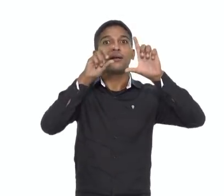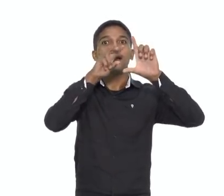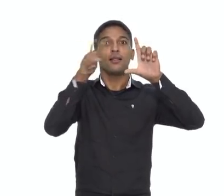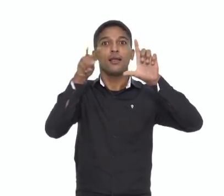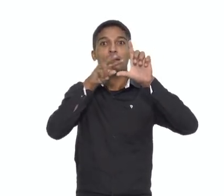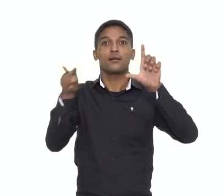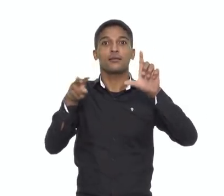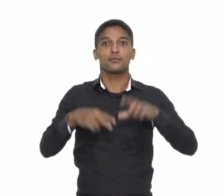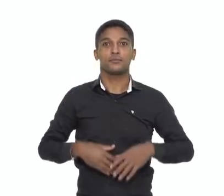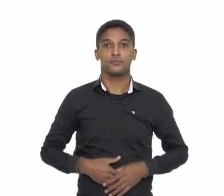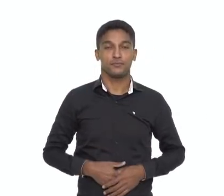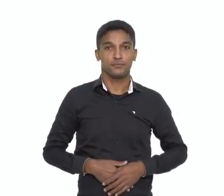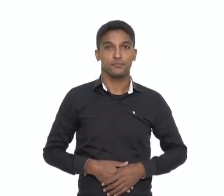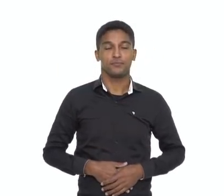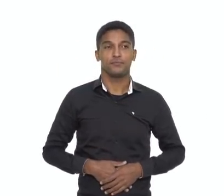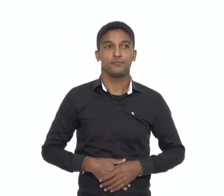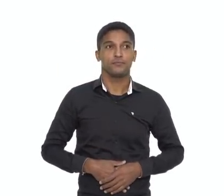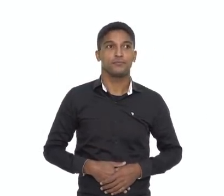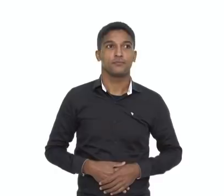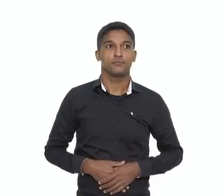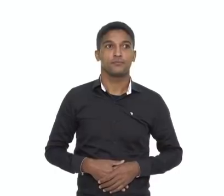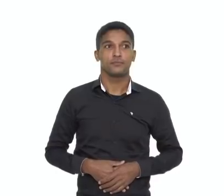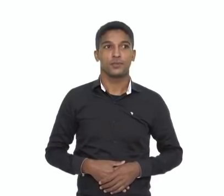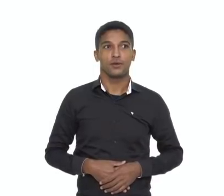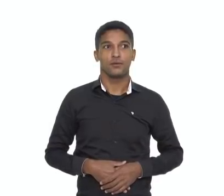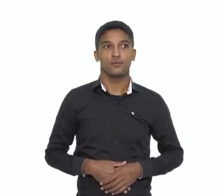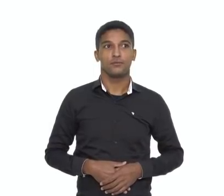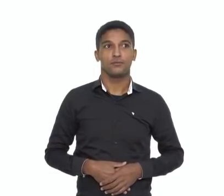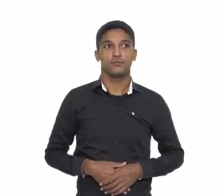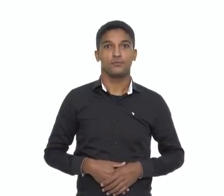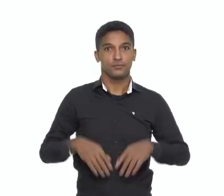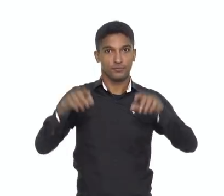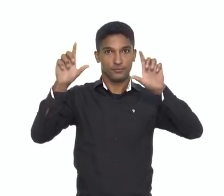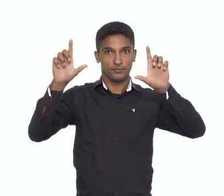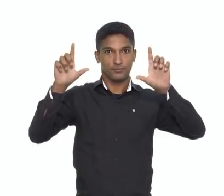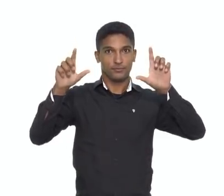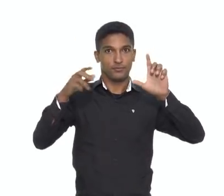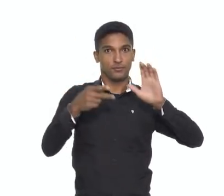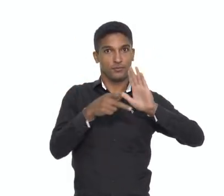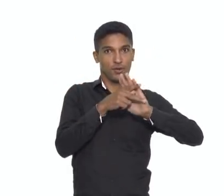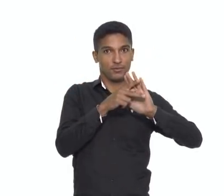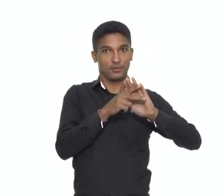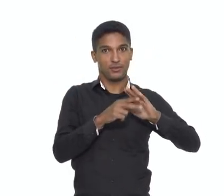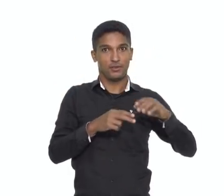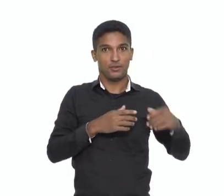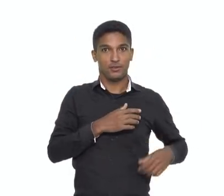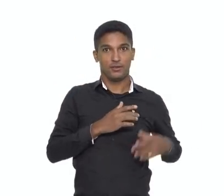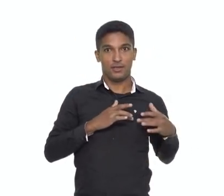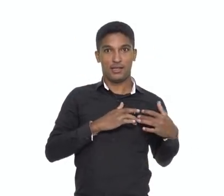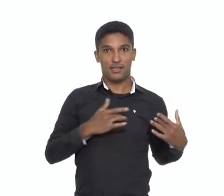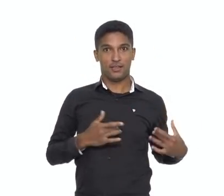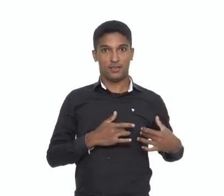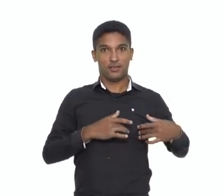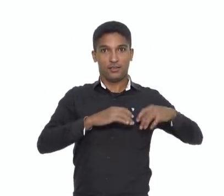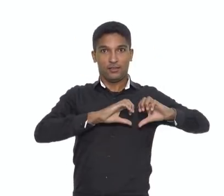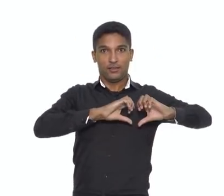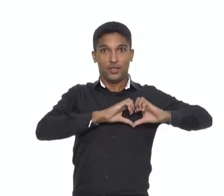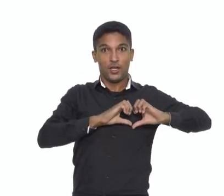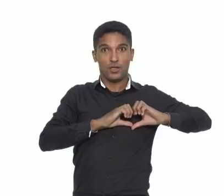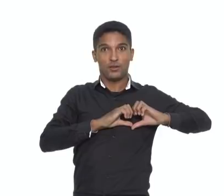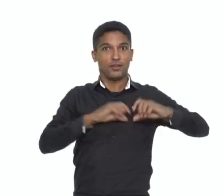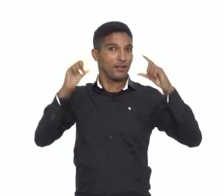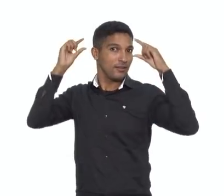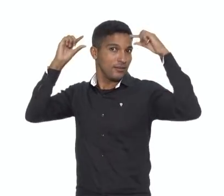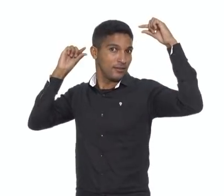Leia o trecho abaixo do romance O Pequeno Príncipe. Teria sido melhor voltares à mesma hora, disse a